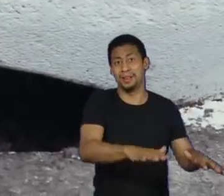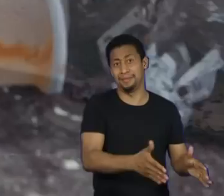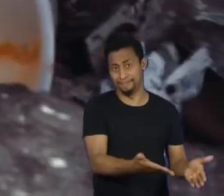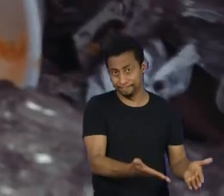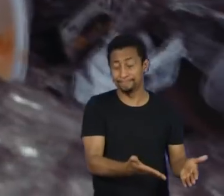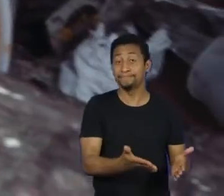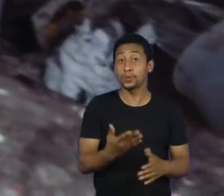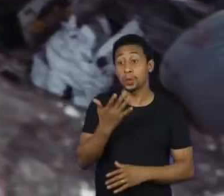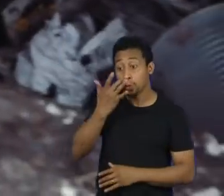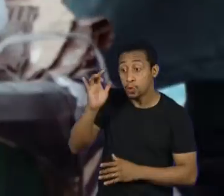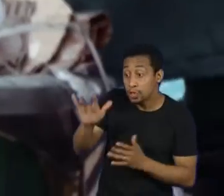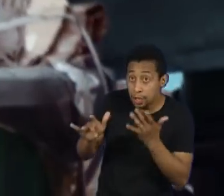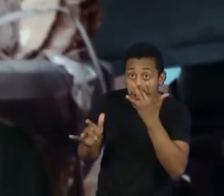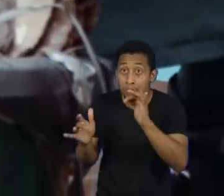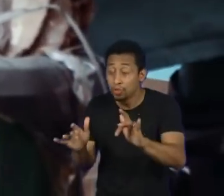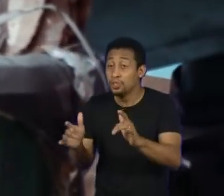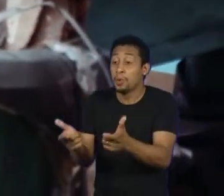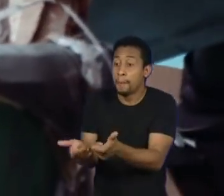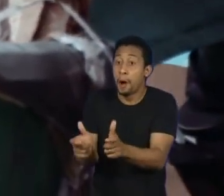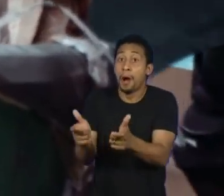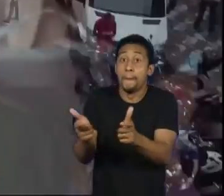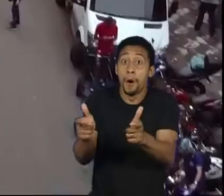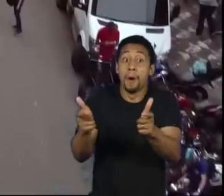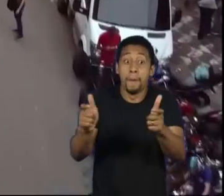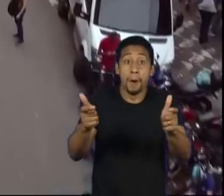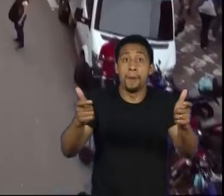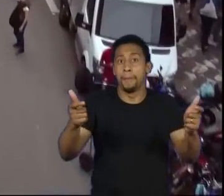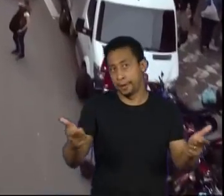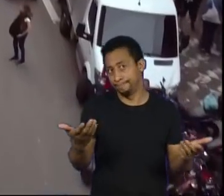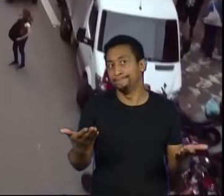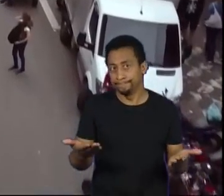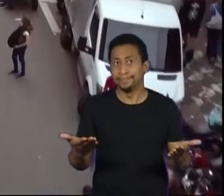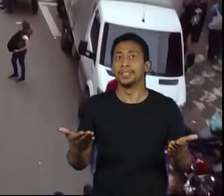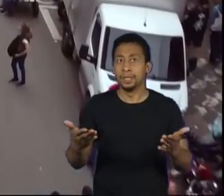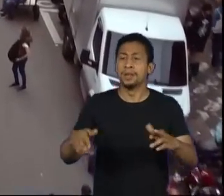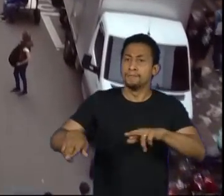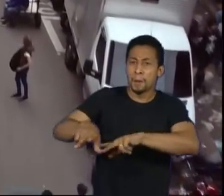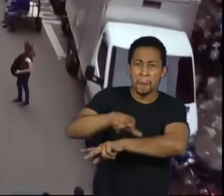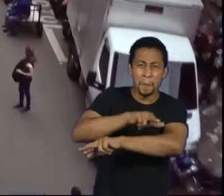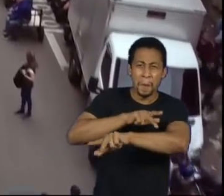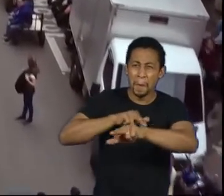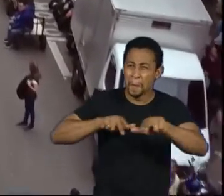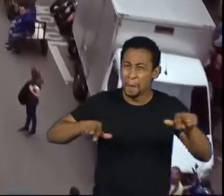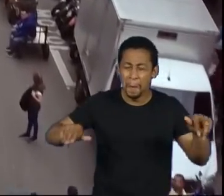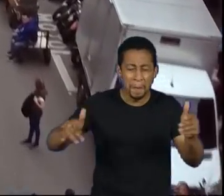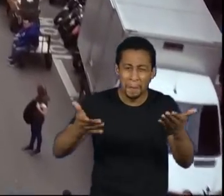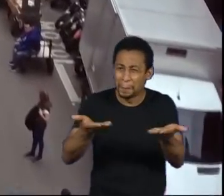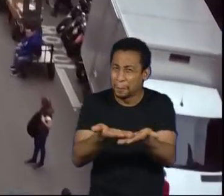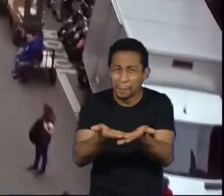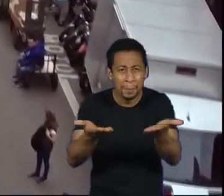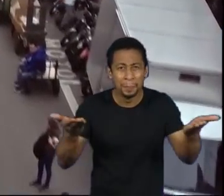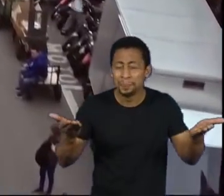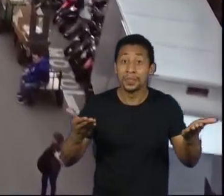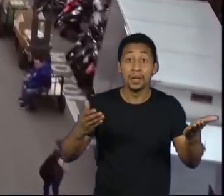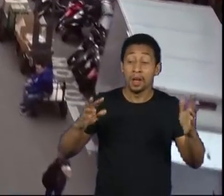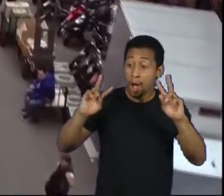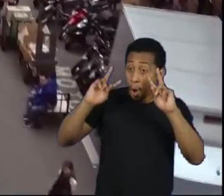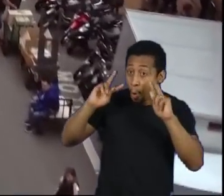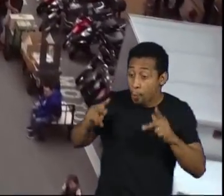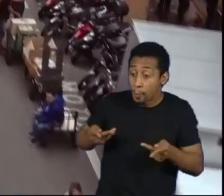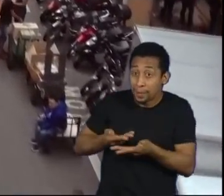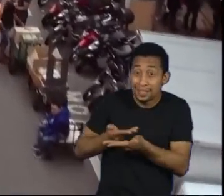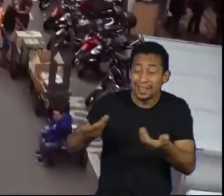O lixo não para de crescer. A biodiversidade diminui a olhos vistos. A saída para a humanidade é